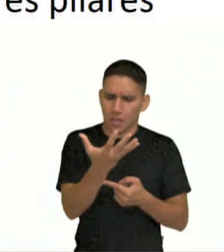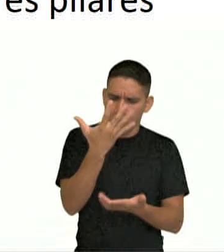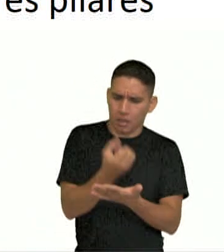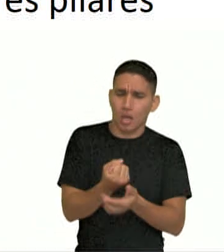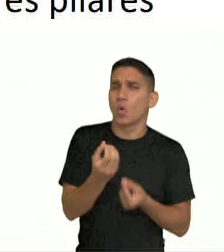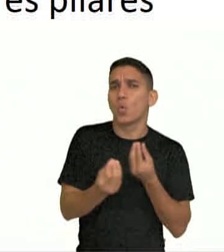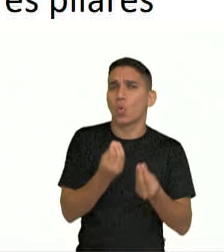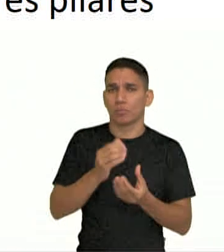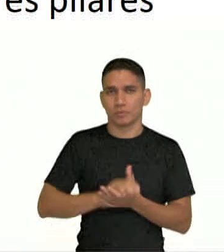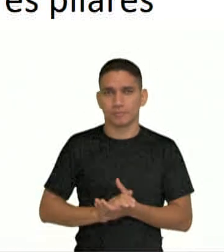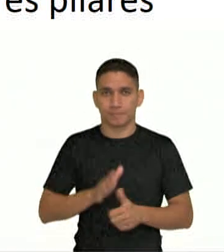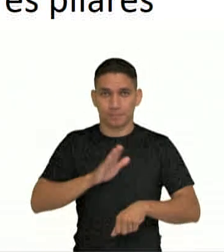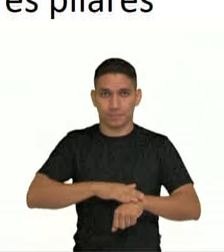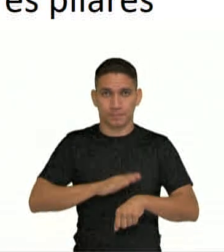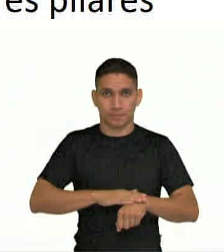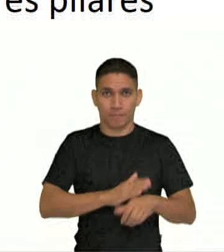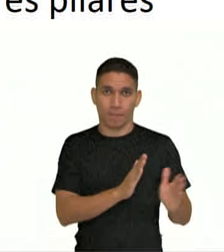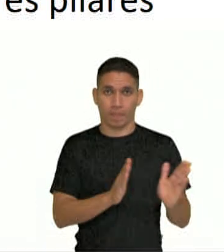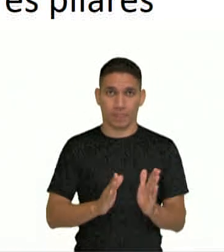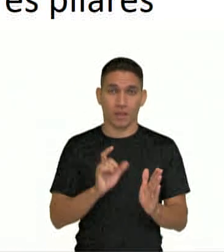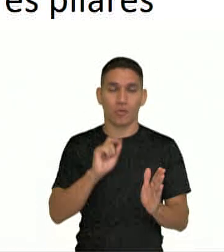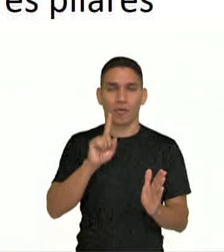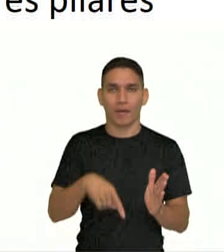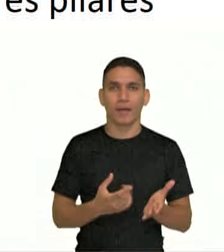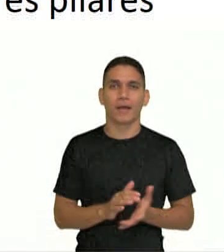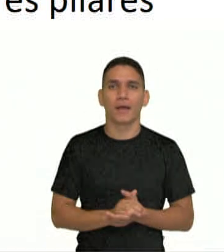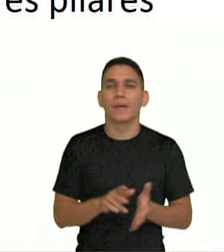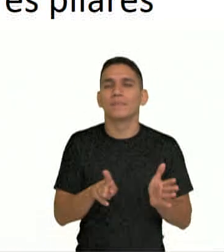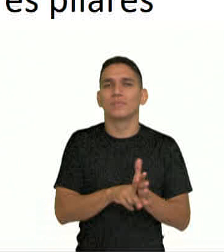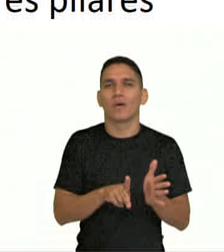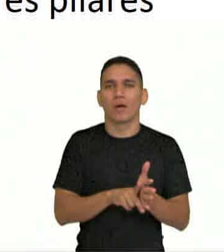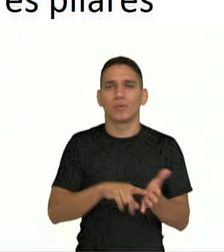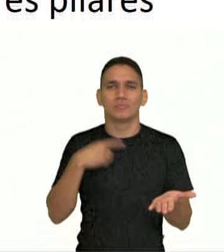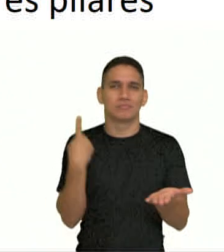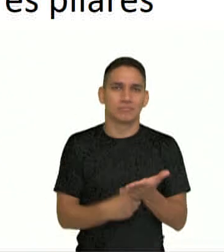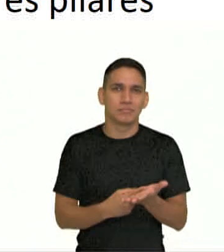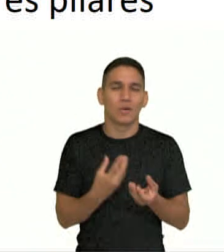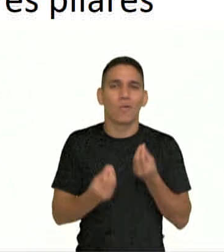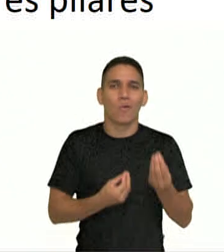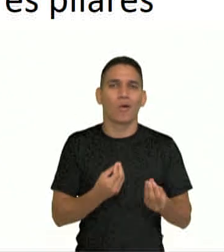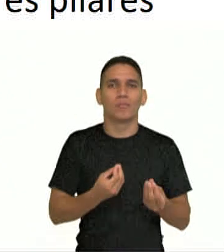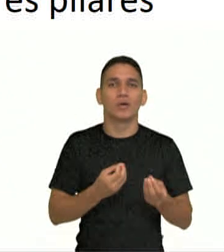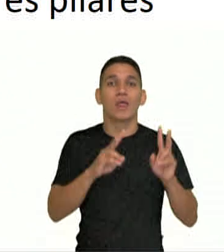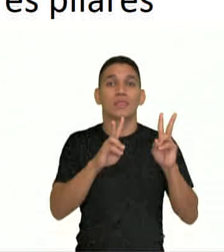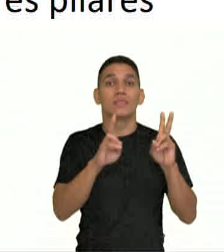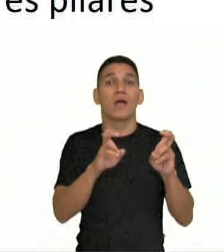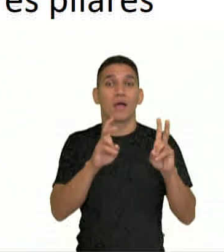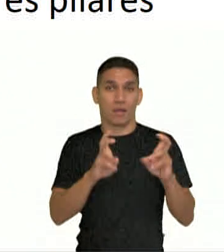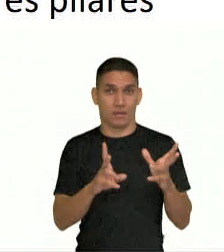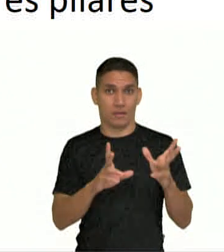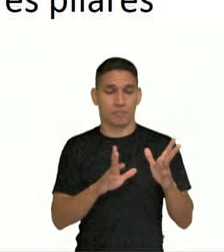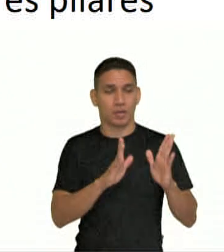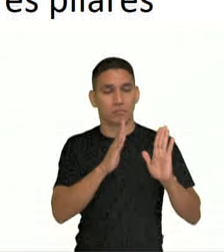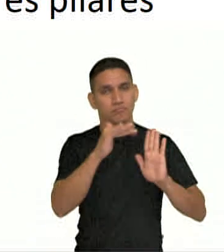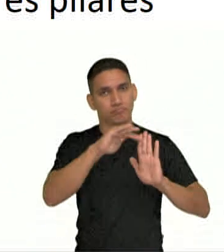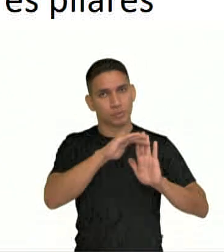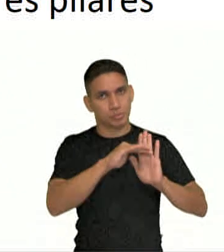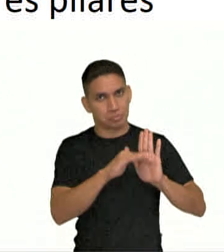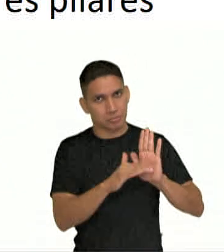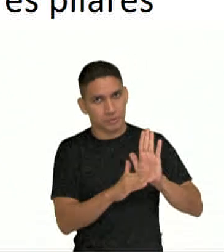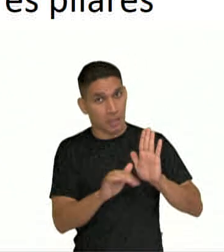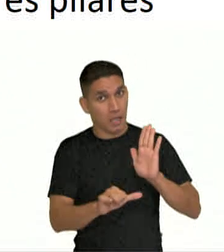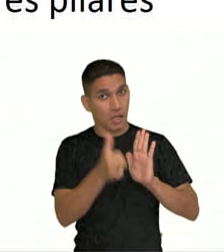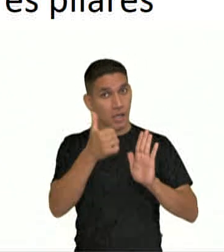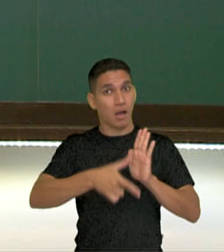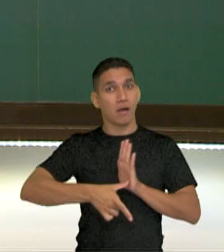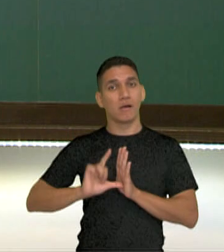primeiro passo para gravar um podcast é definir qual será o tema do programa. Então, a gente precisa